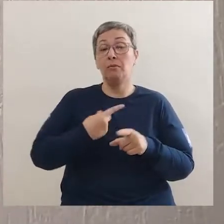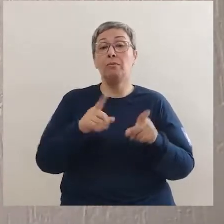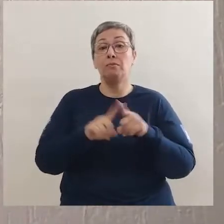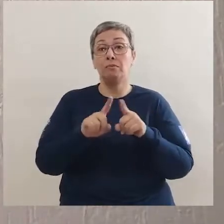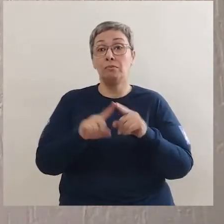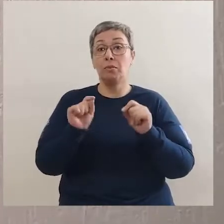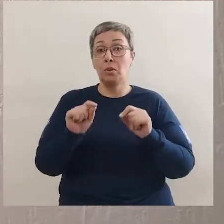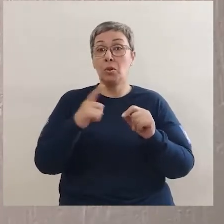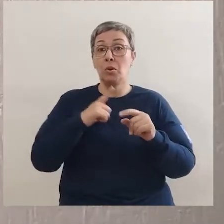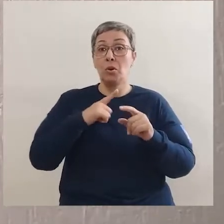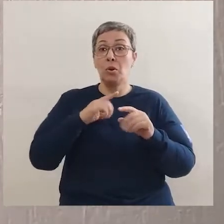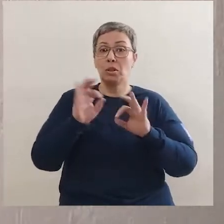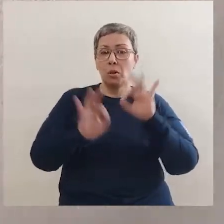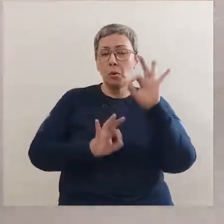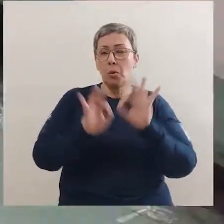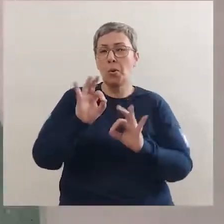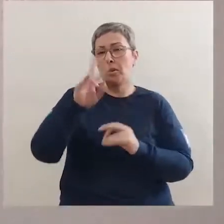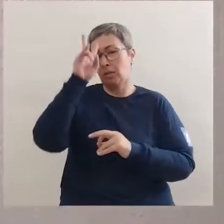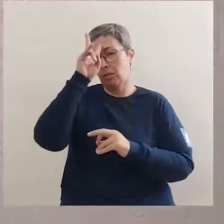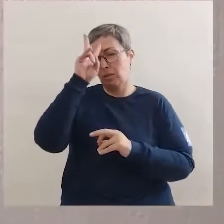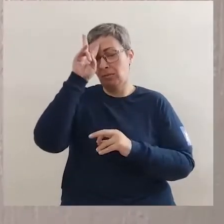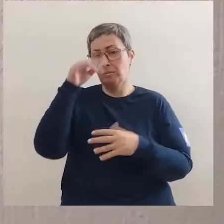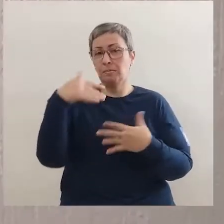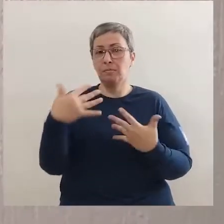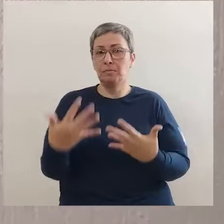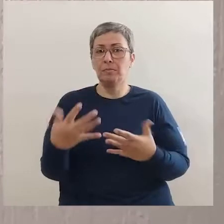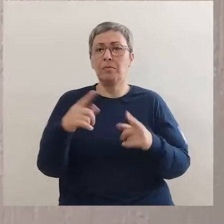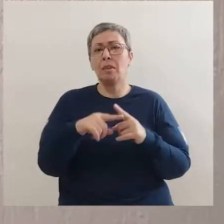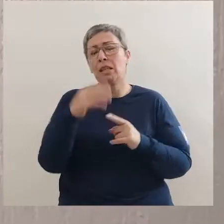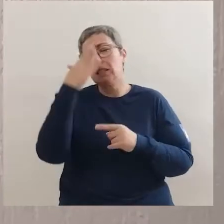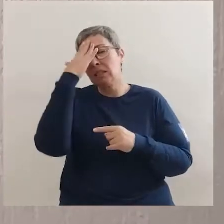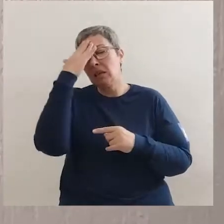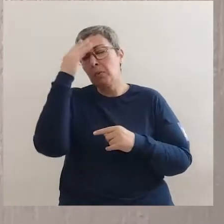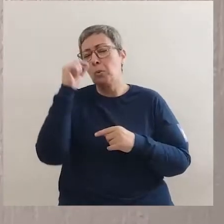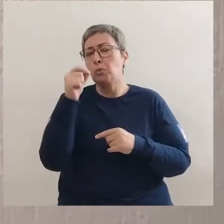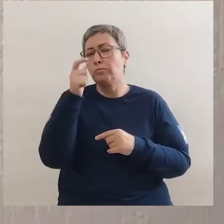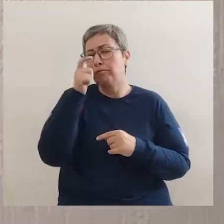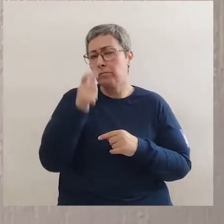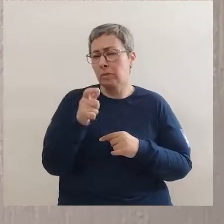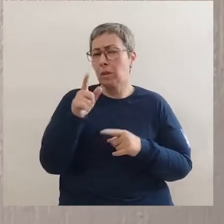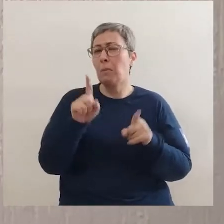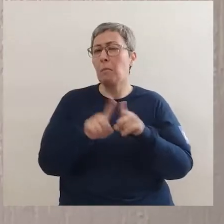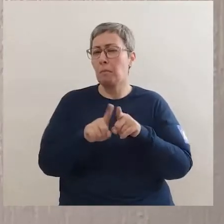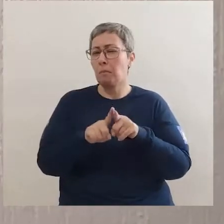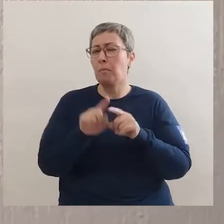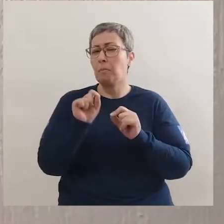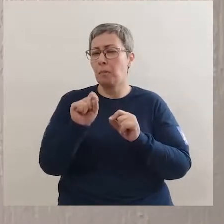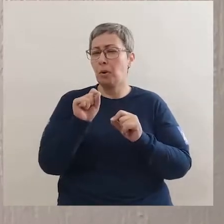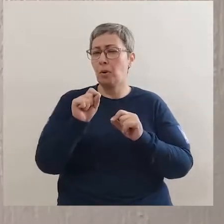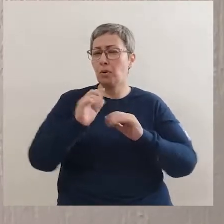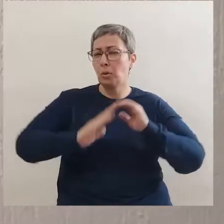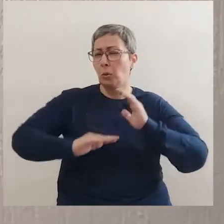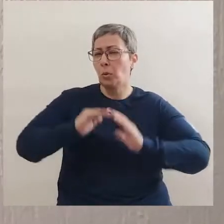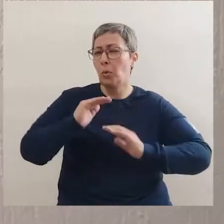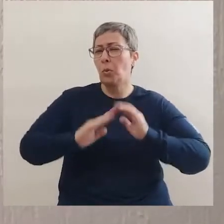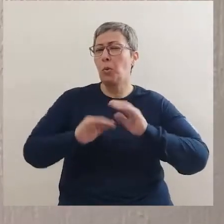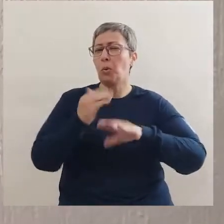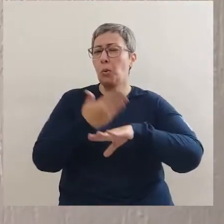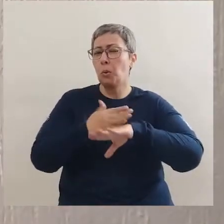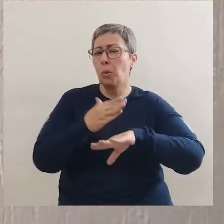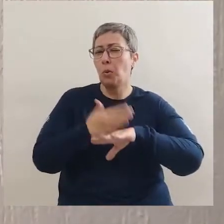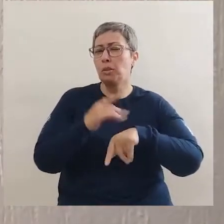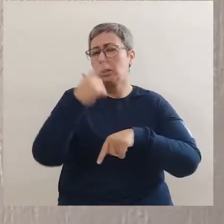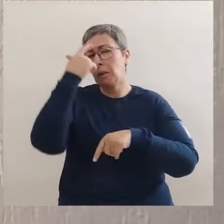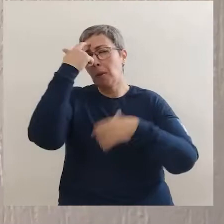da construção da nossa história. Sabe o que pode ser interessante, então, aí, como exercício, né? Fazer esse exercício de pensar